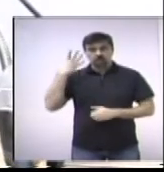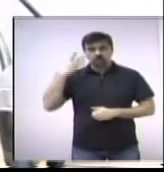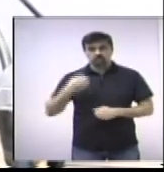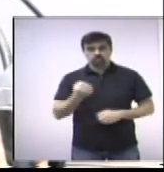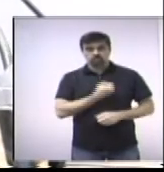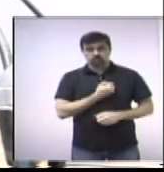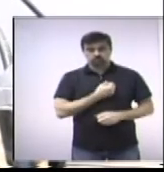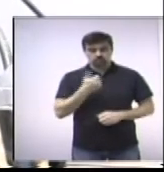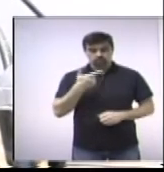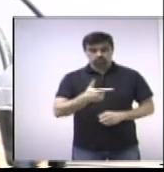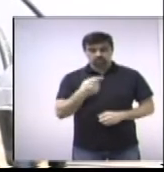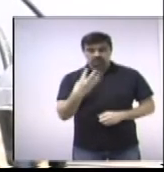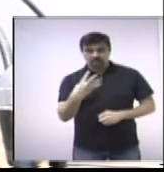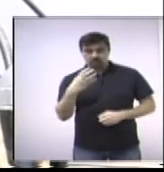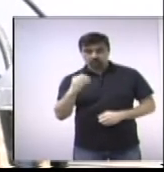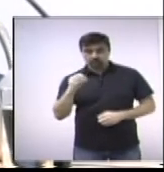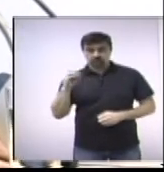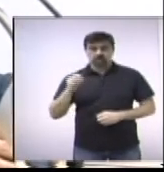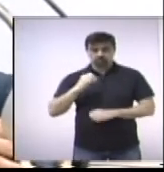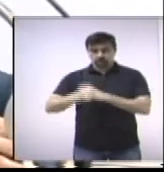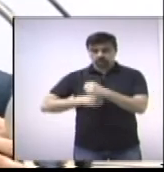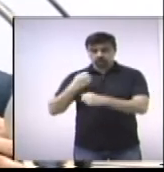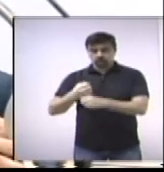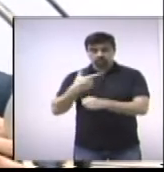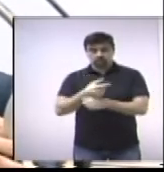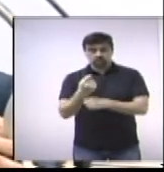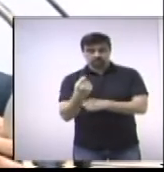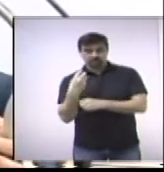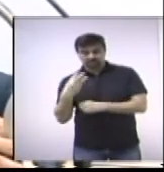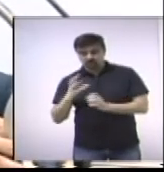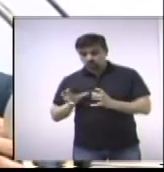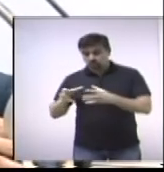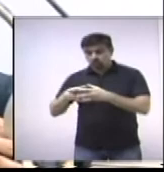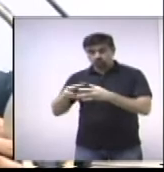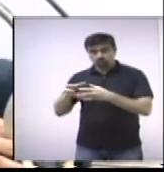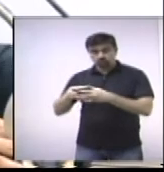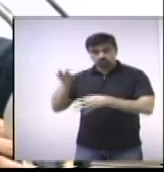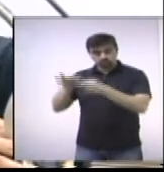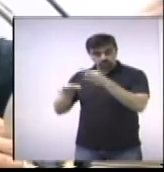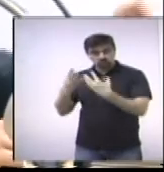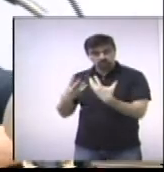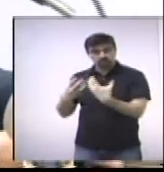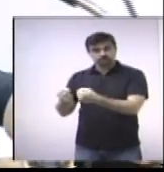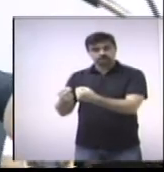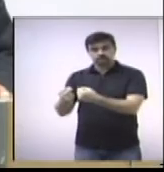número 240 de 2 de julho de 2013, parecer número 27 da Comissão de Justiça favorável.